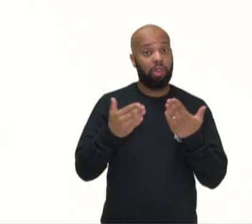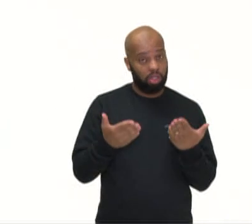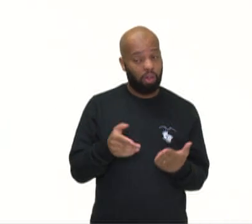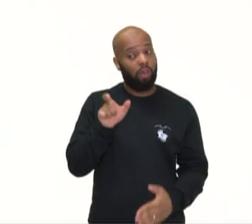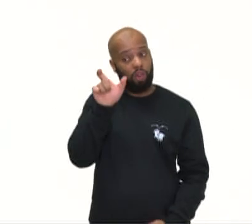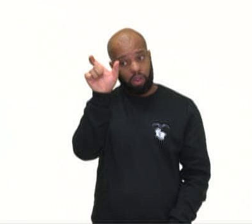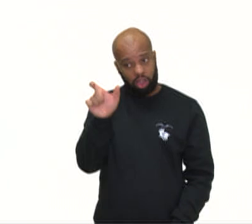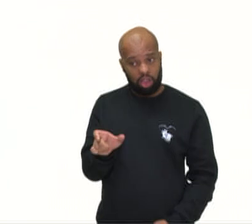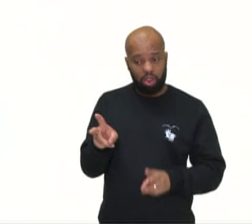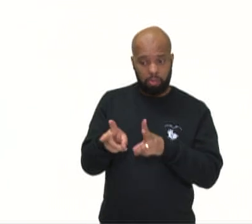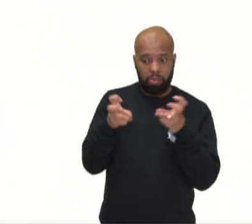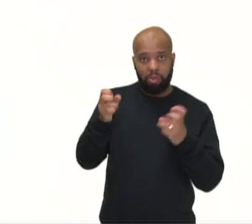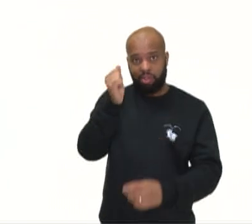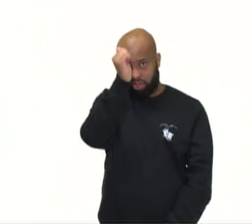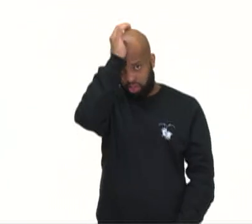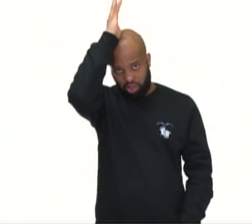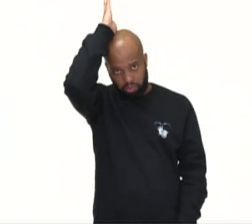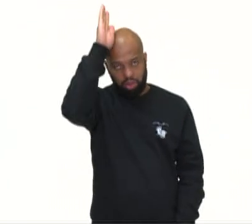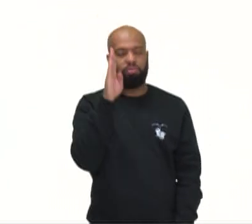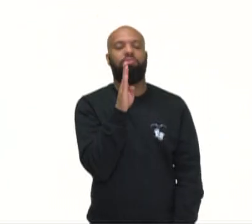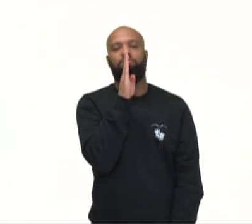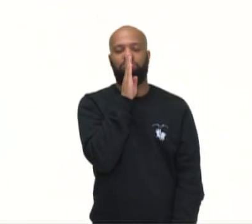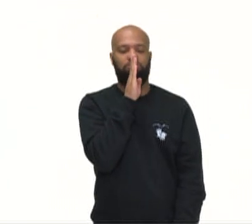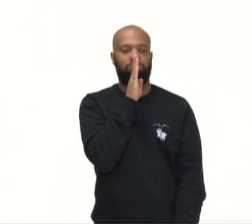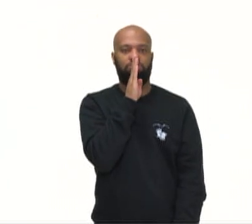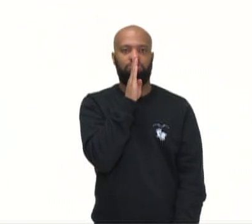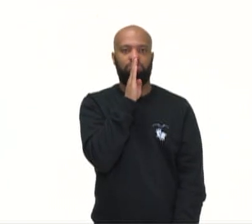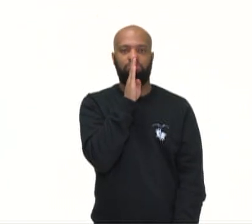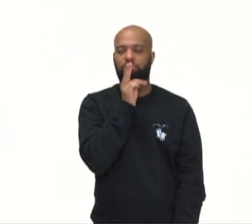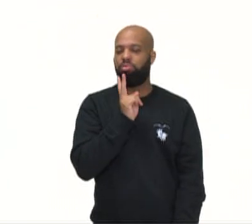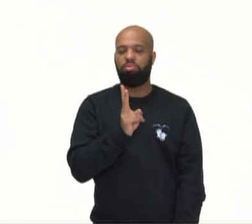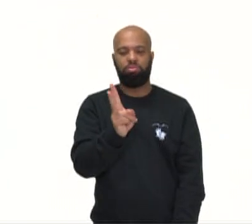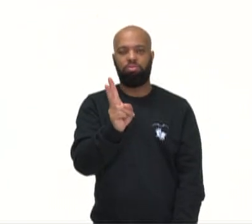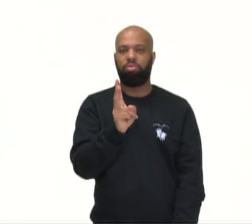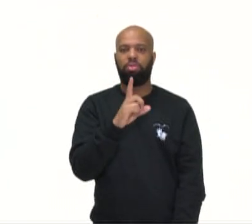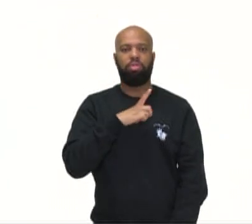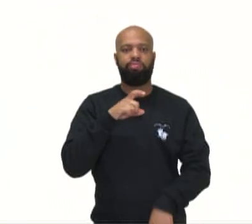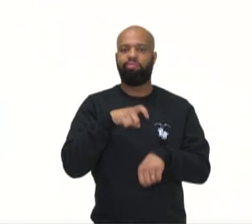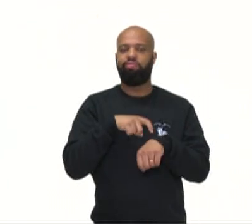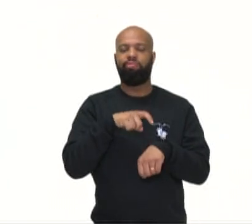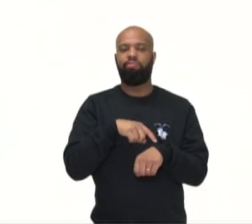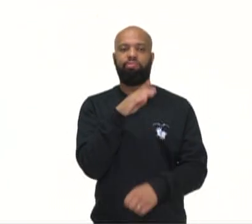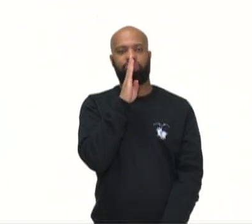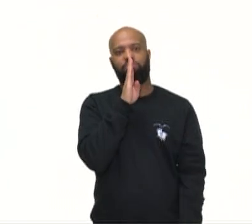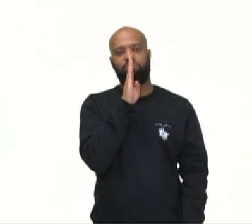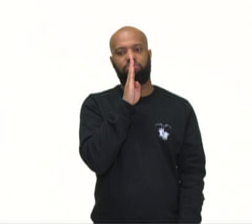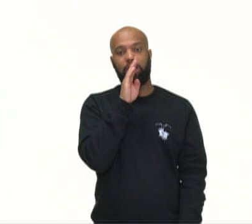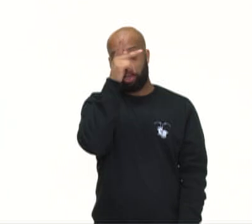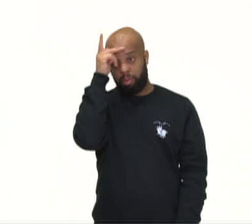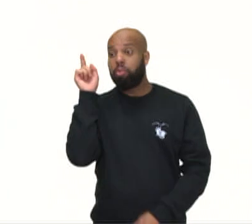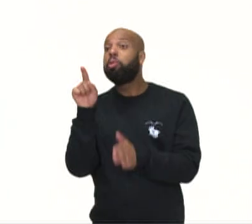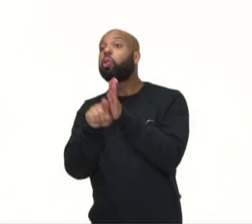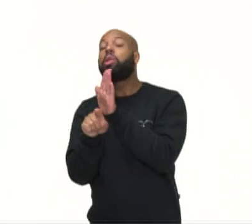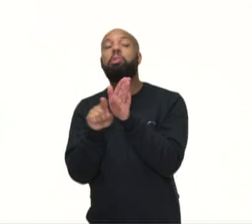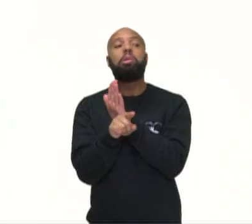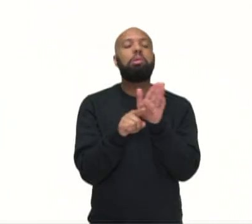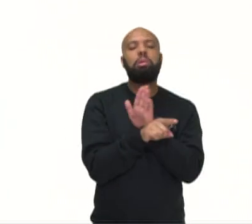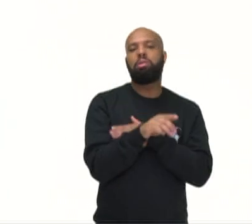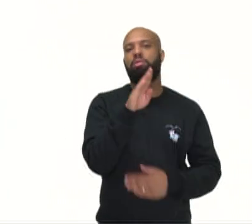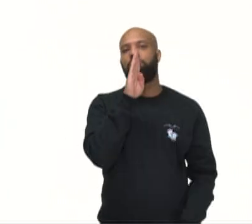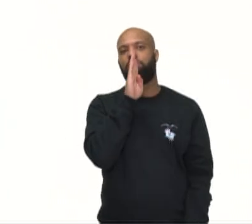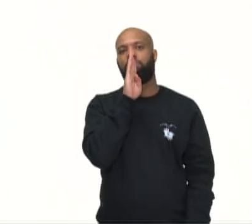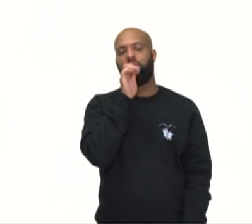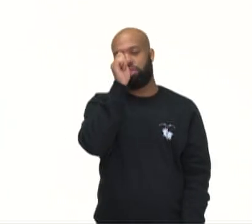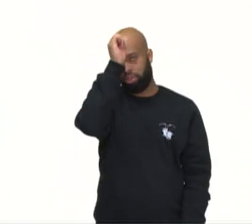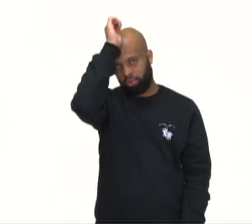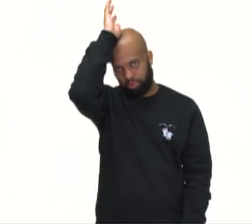atacante Neymar se manteve em silêncio, né, durante todo o período de especulações sobre sua mudança de clube.